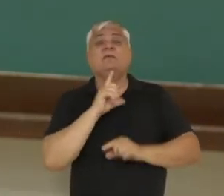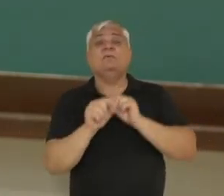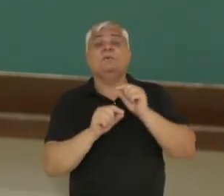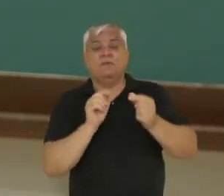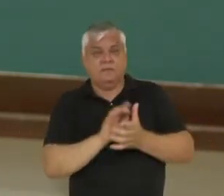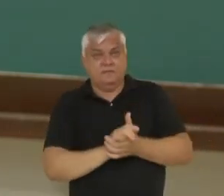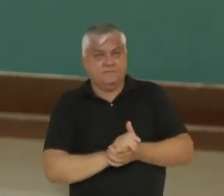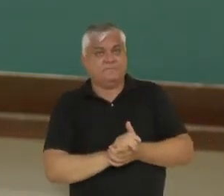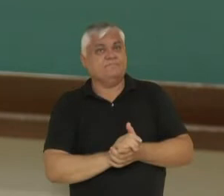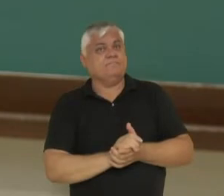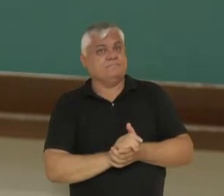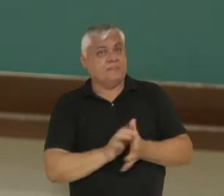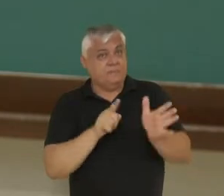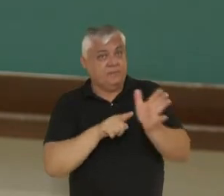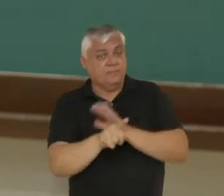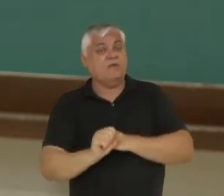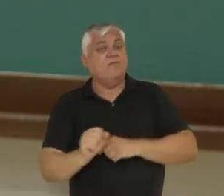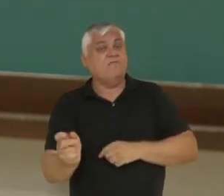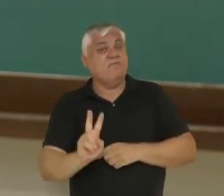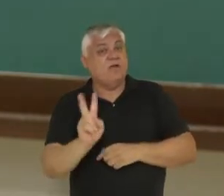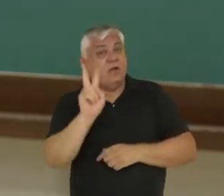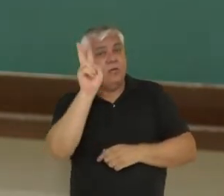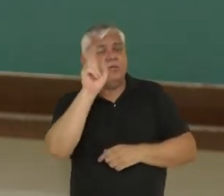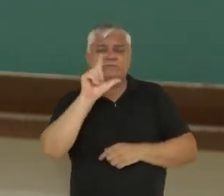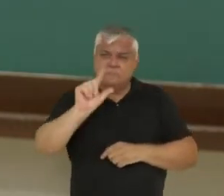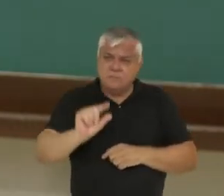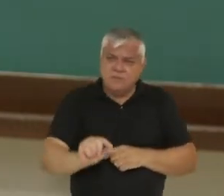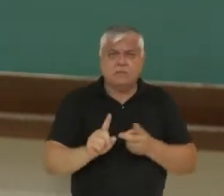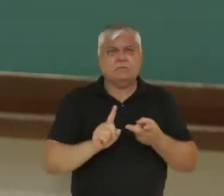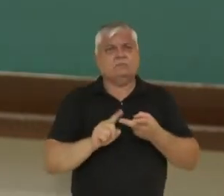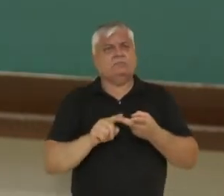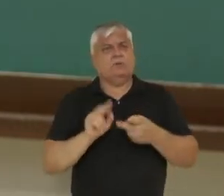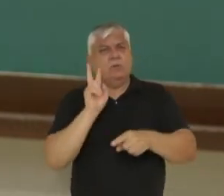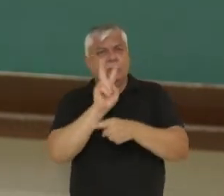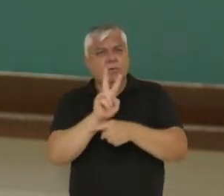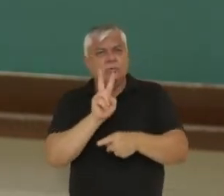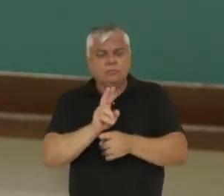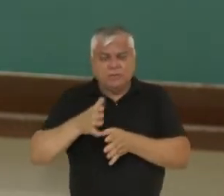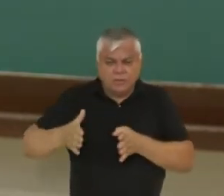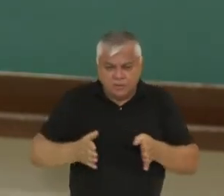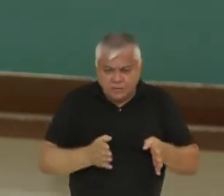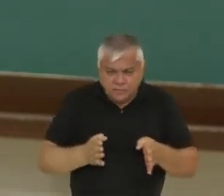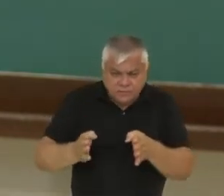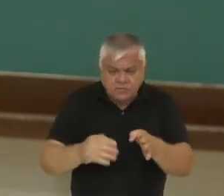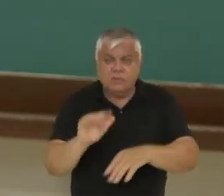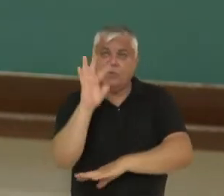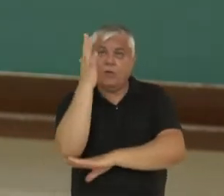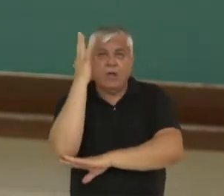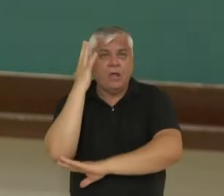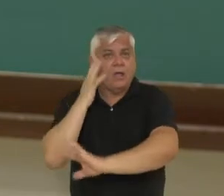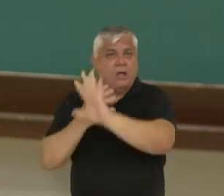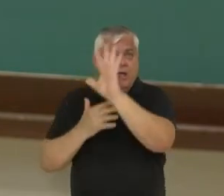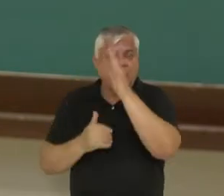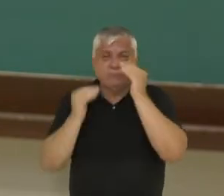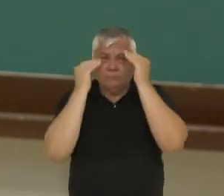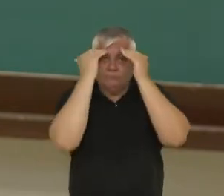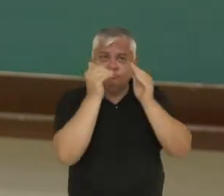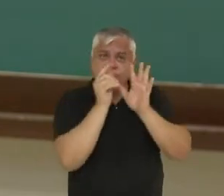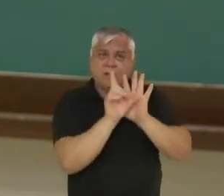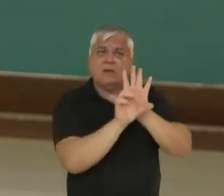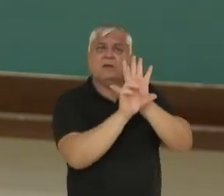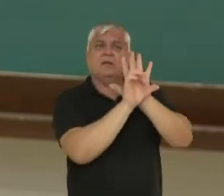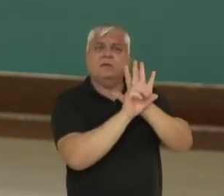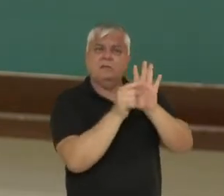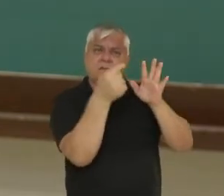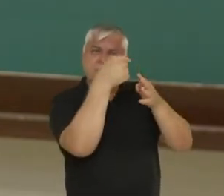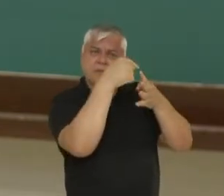o questionamento de valores razoáveis, preservação de recursos naturais, cumprimento de leis, ou seja, a